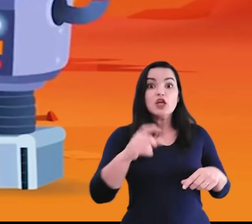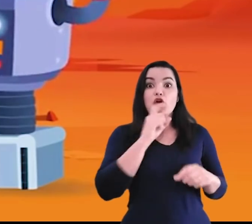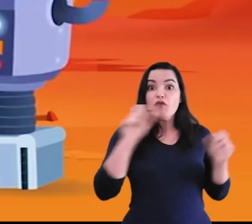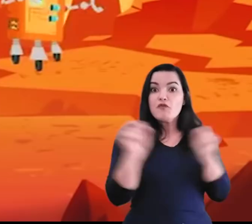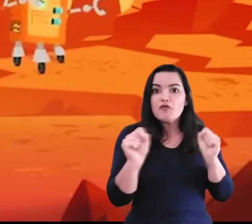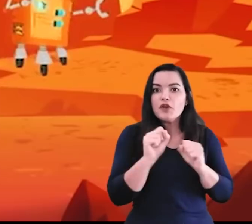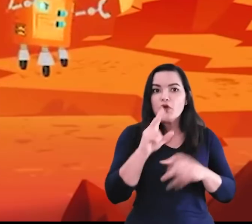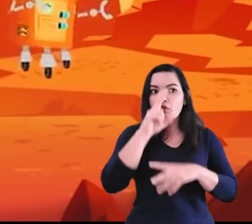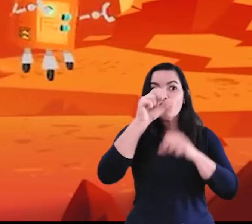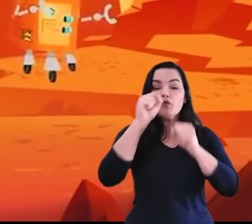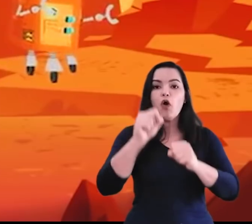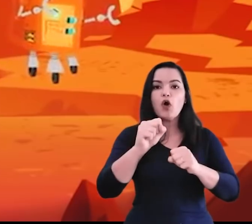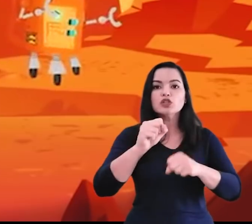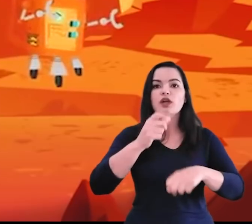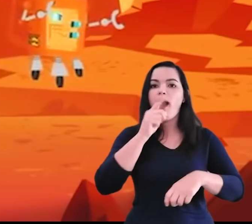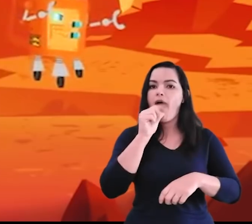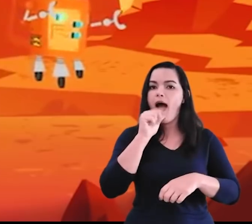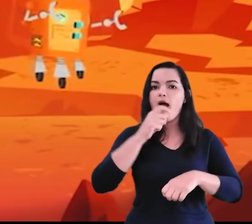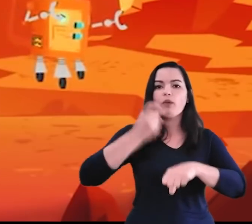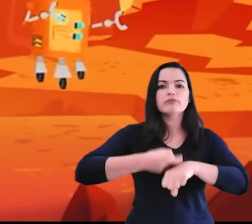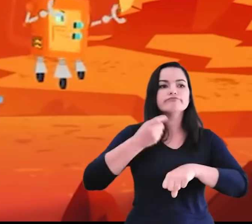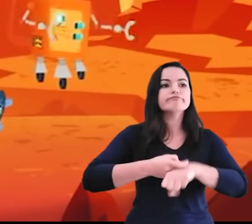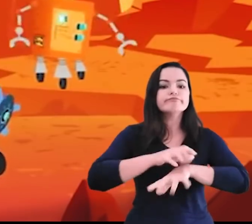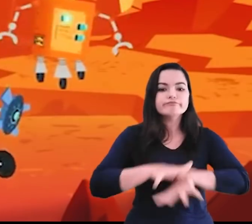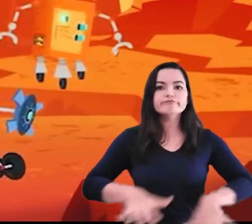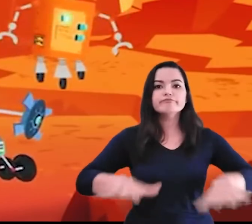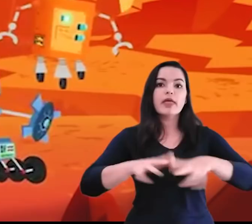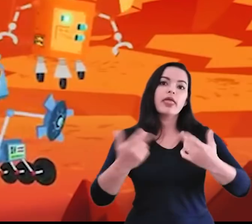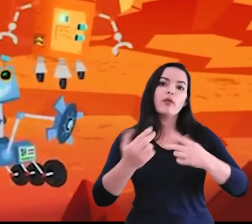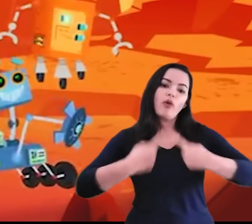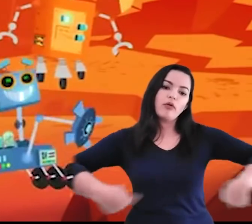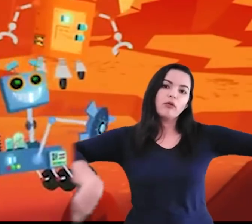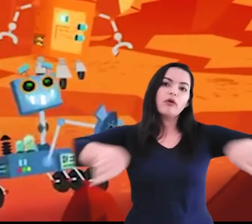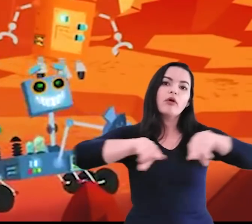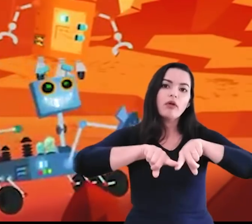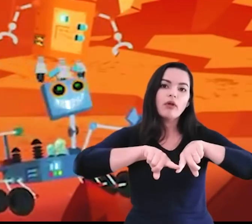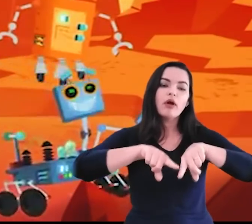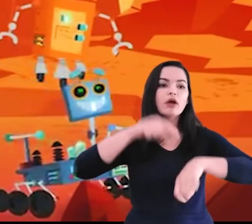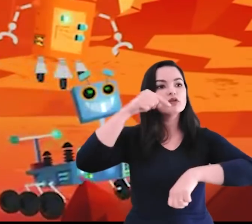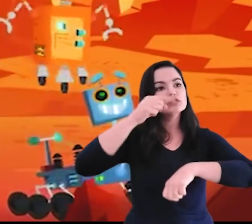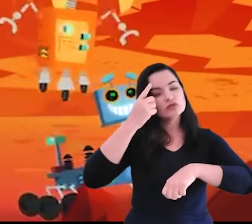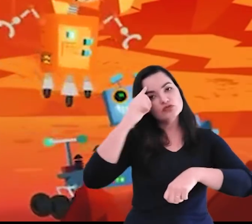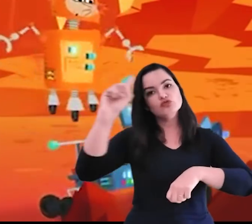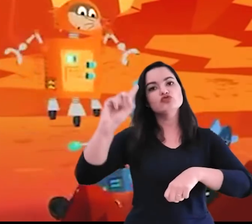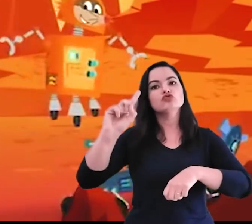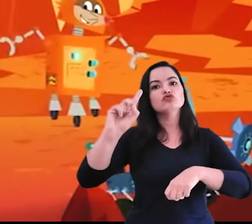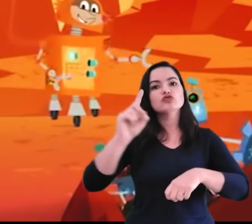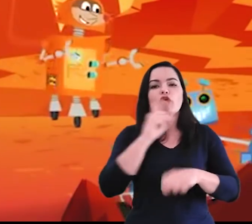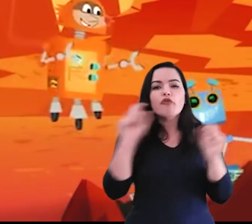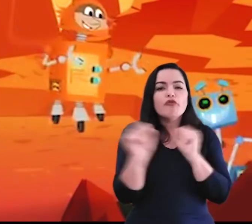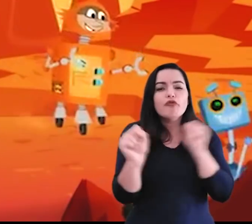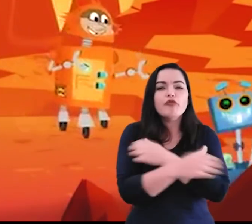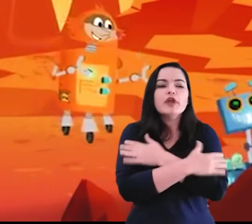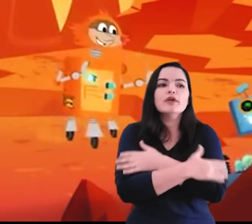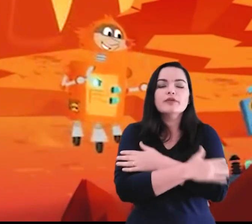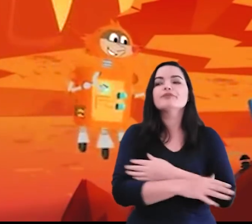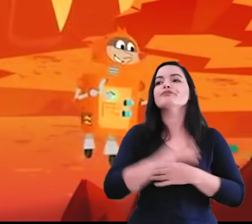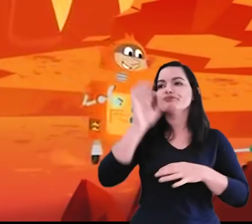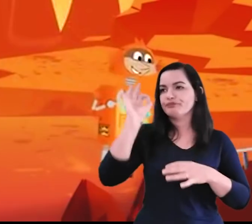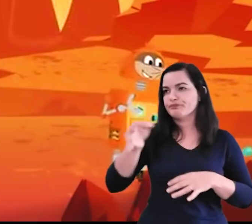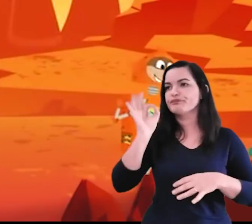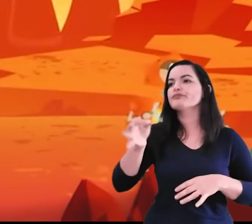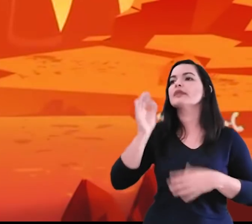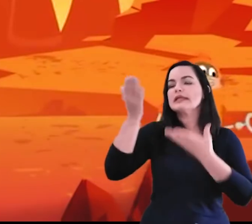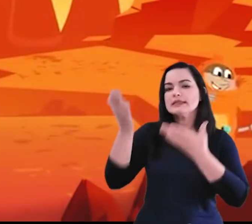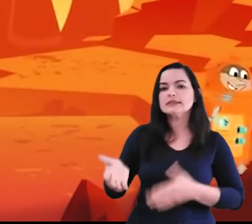inverno. Exatamente, robô Luna. Foram encontrados sinais de água congelada em Marte. Oba! Vamos poder